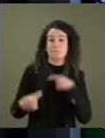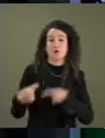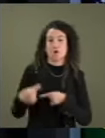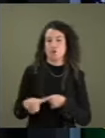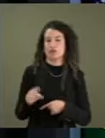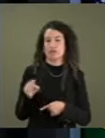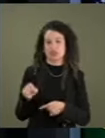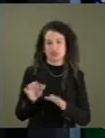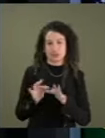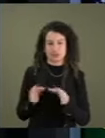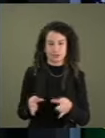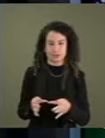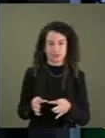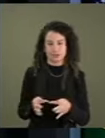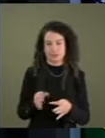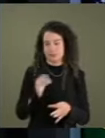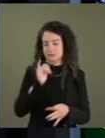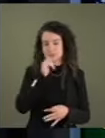infelizmente.